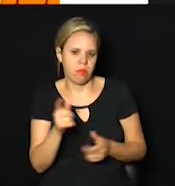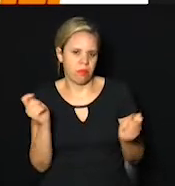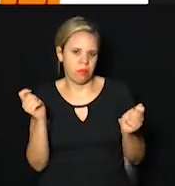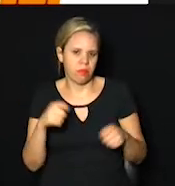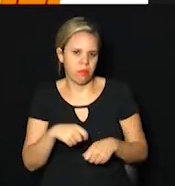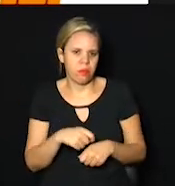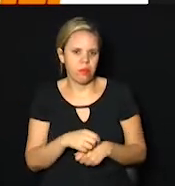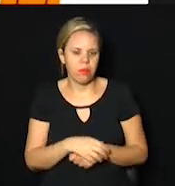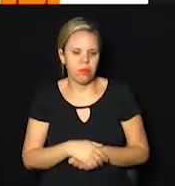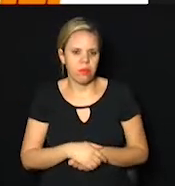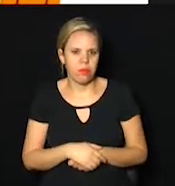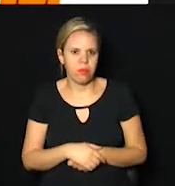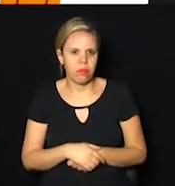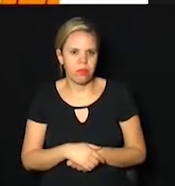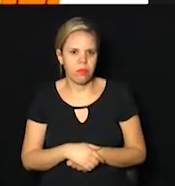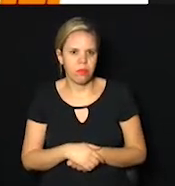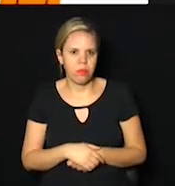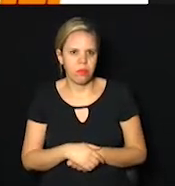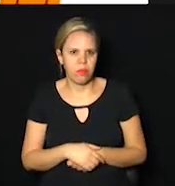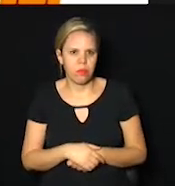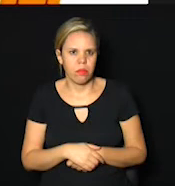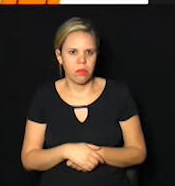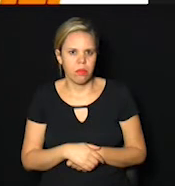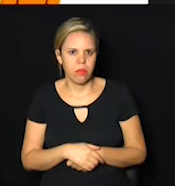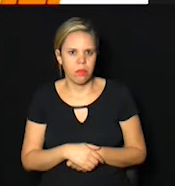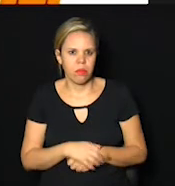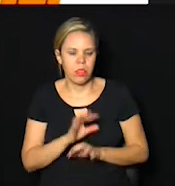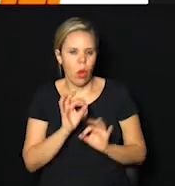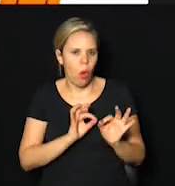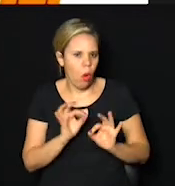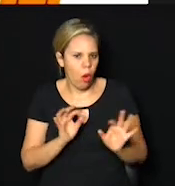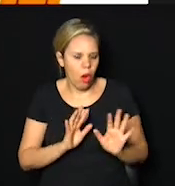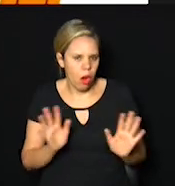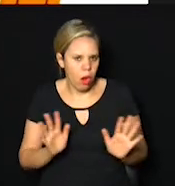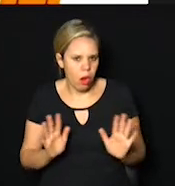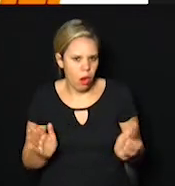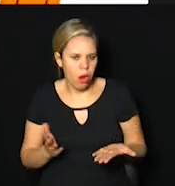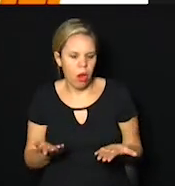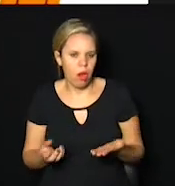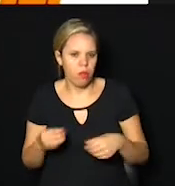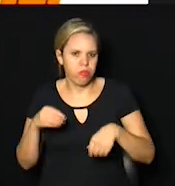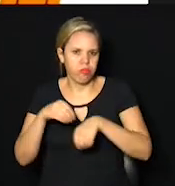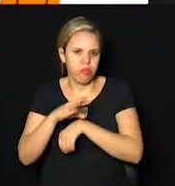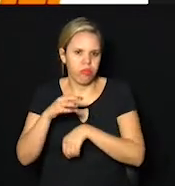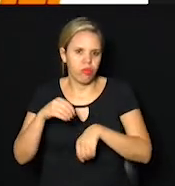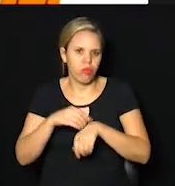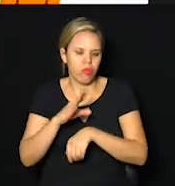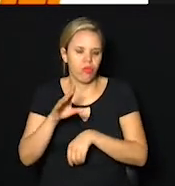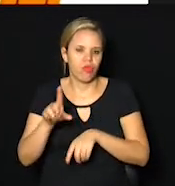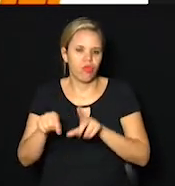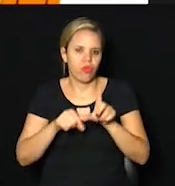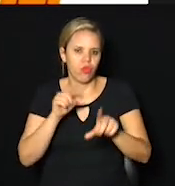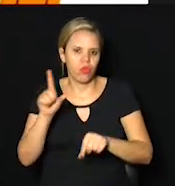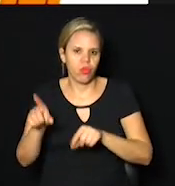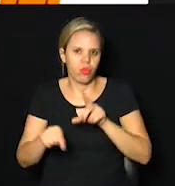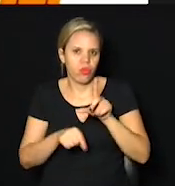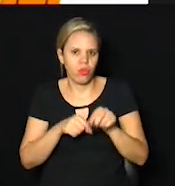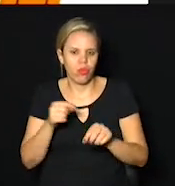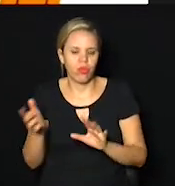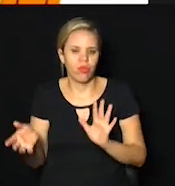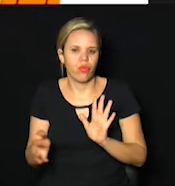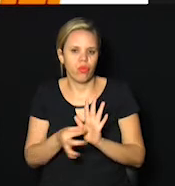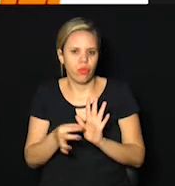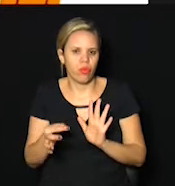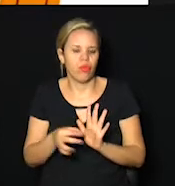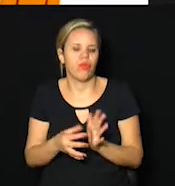capacidade de organizar ou de trazer alternativas para